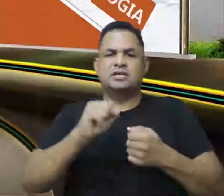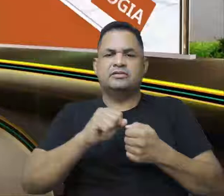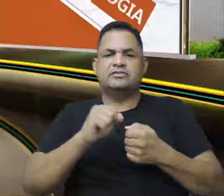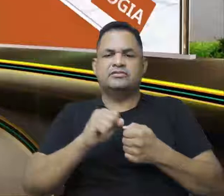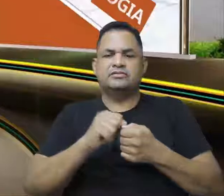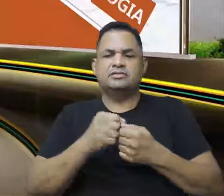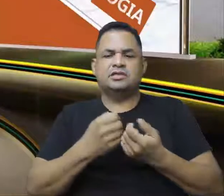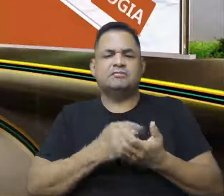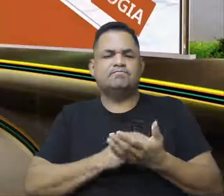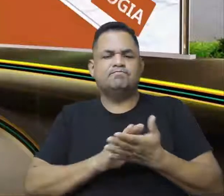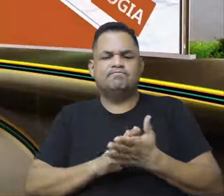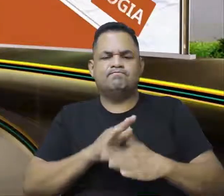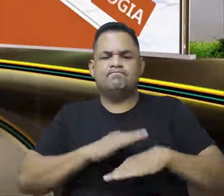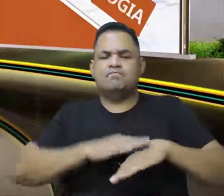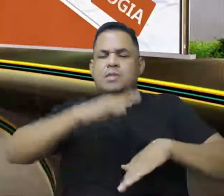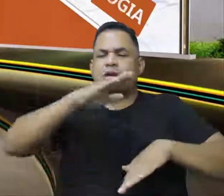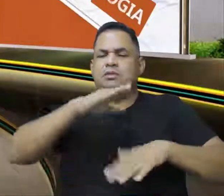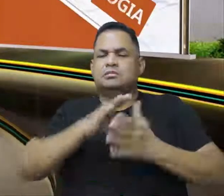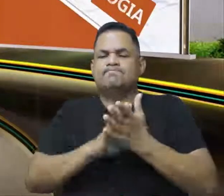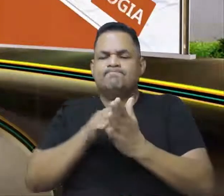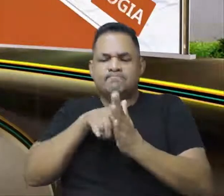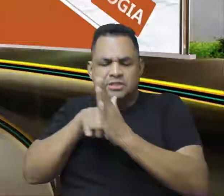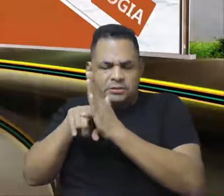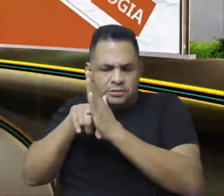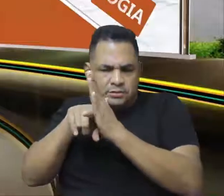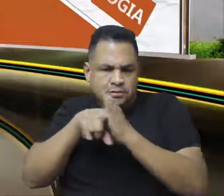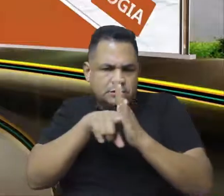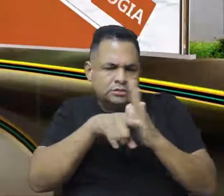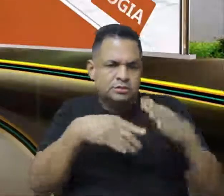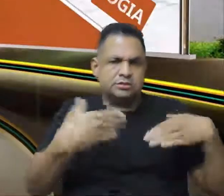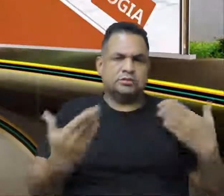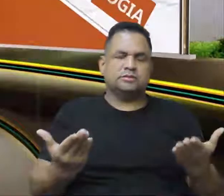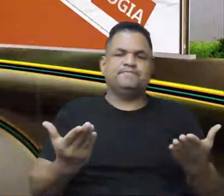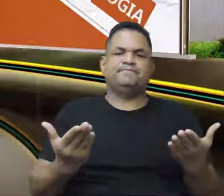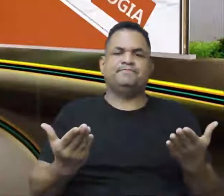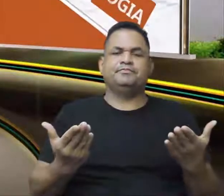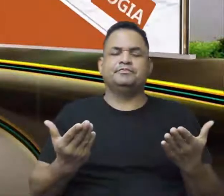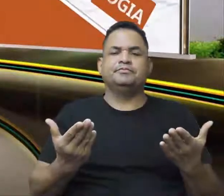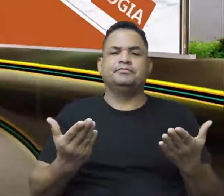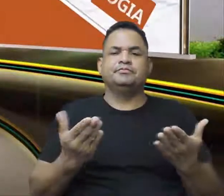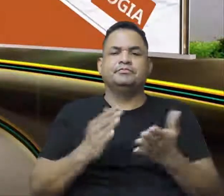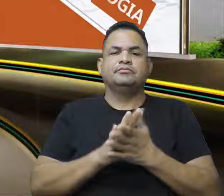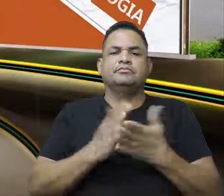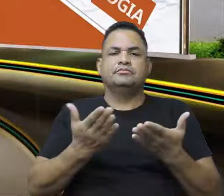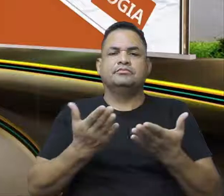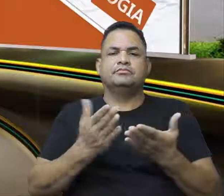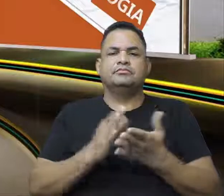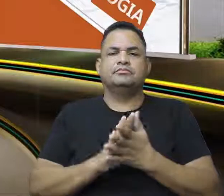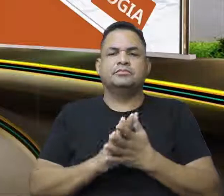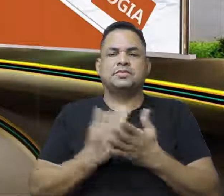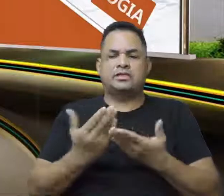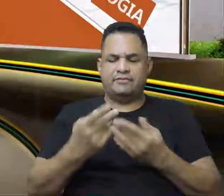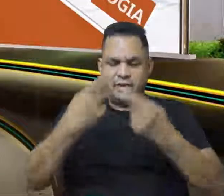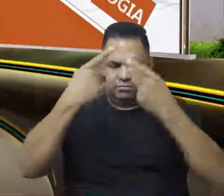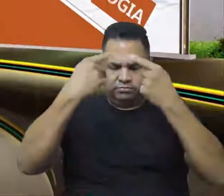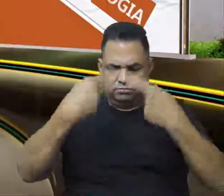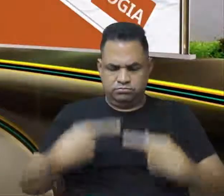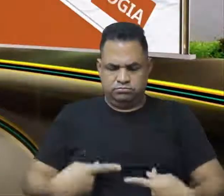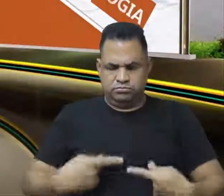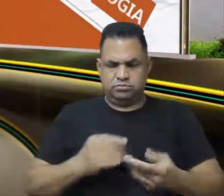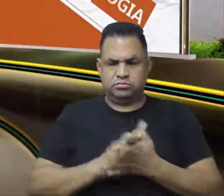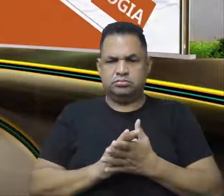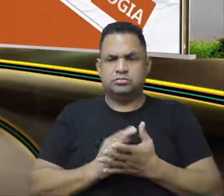mais estudos, né? Que fizeram com que eles acabassem sendo definidos por